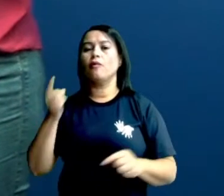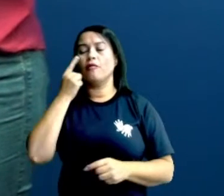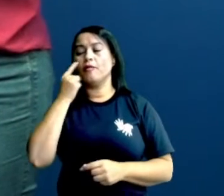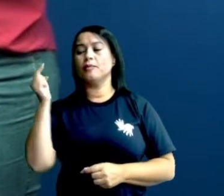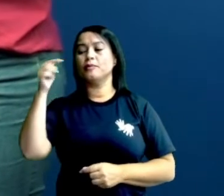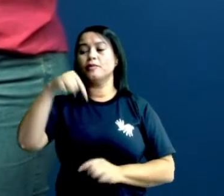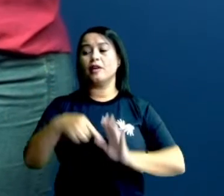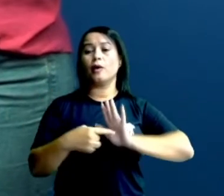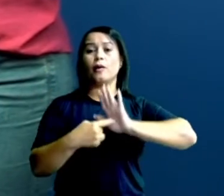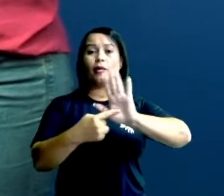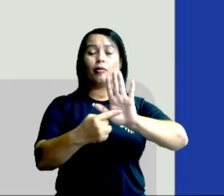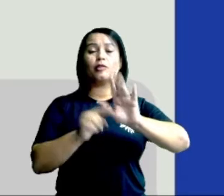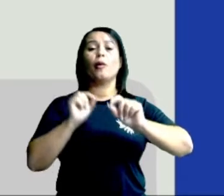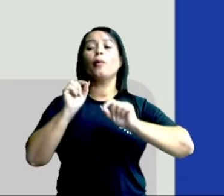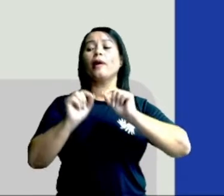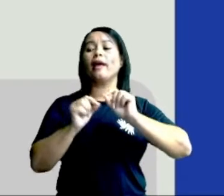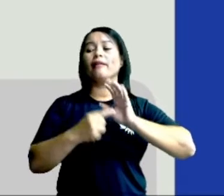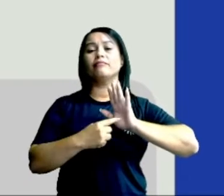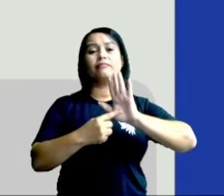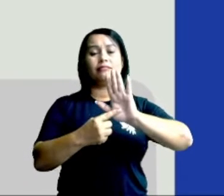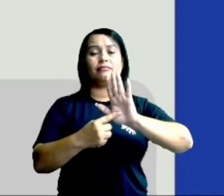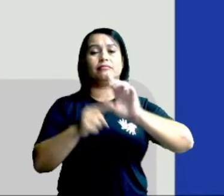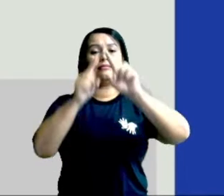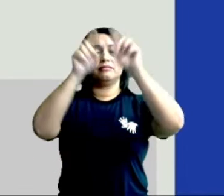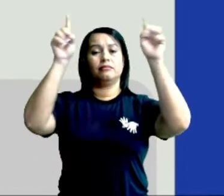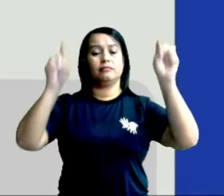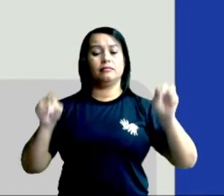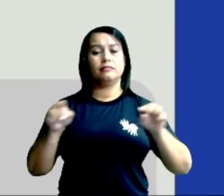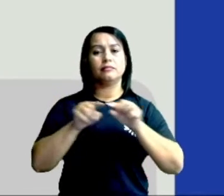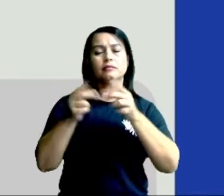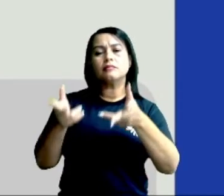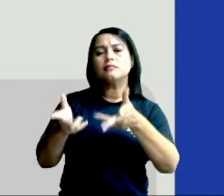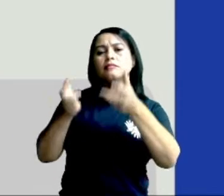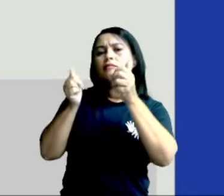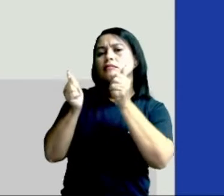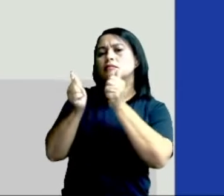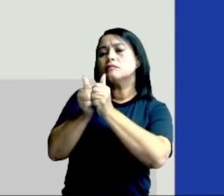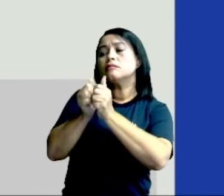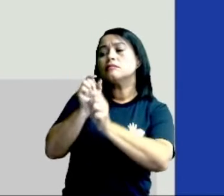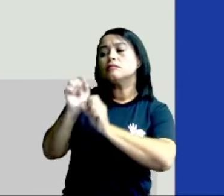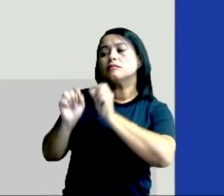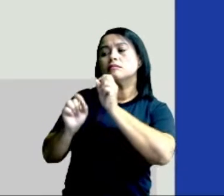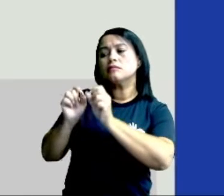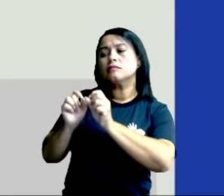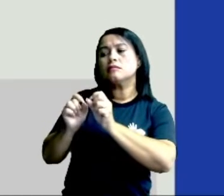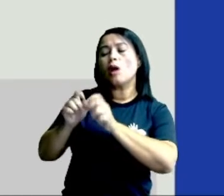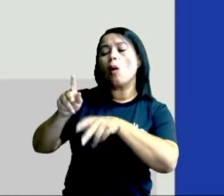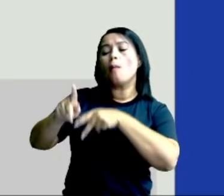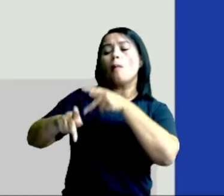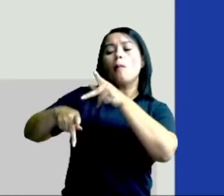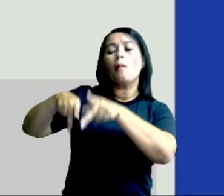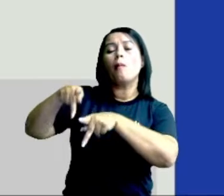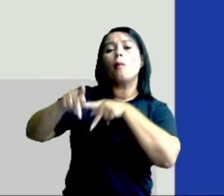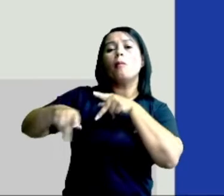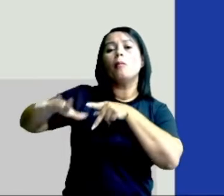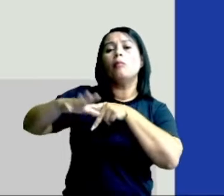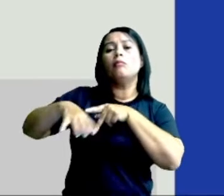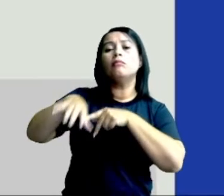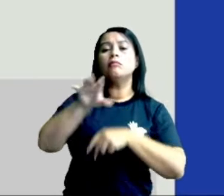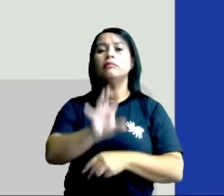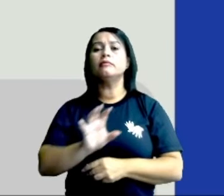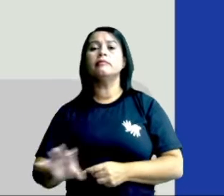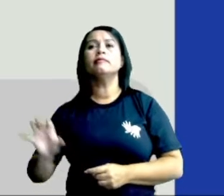vem para esse quadro, que aí a gente vai observar junto, né? População por